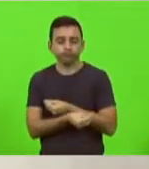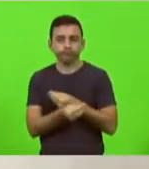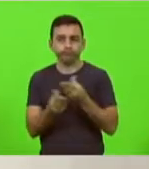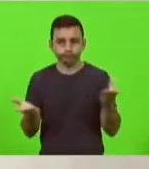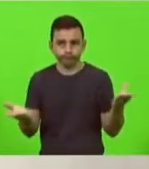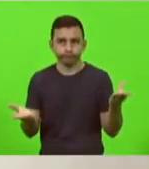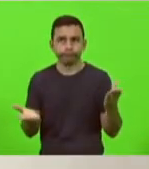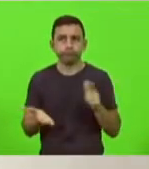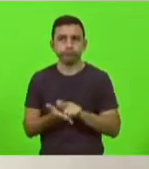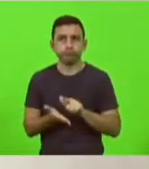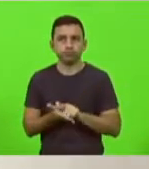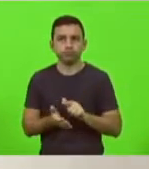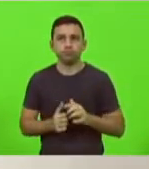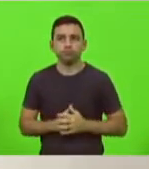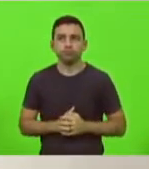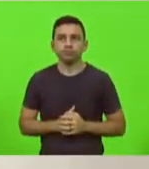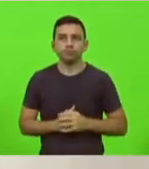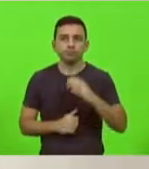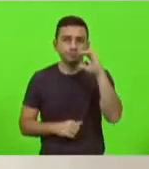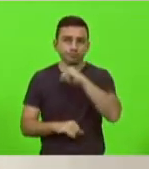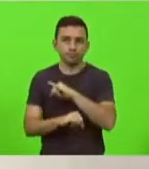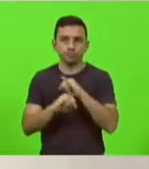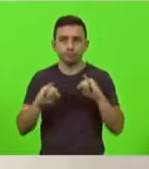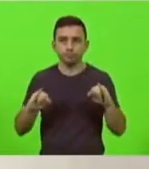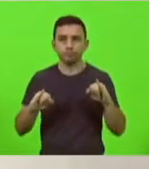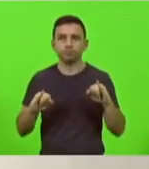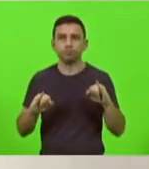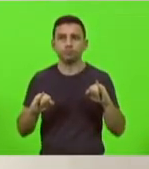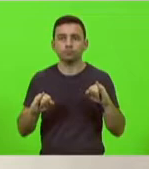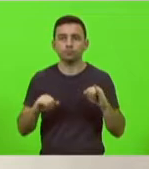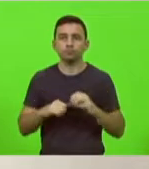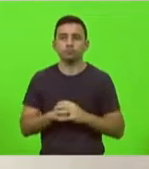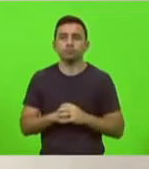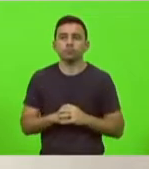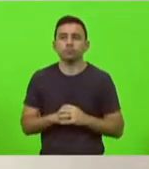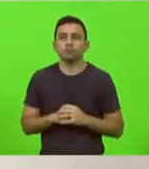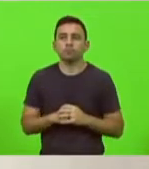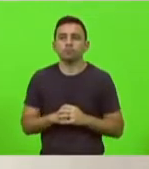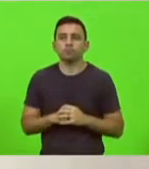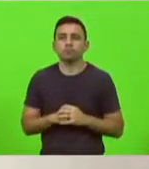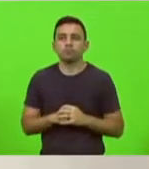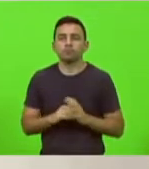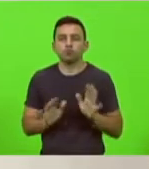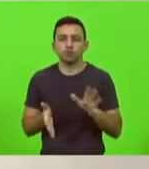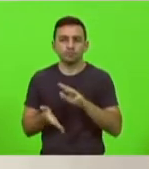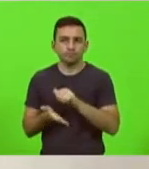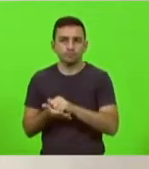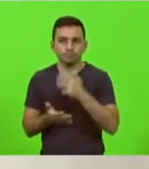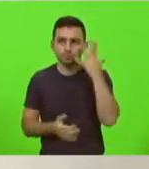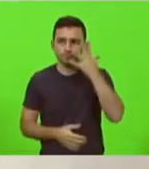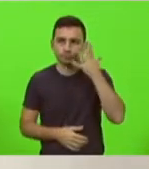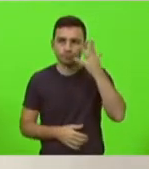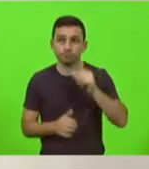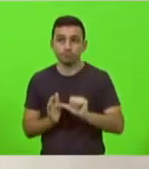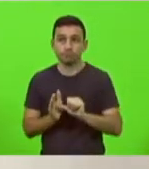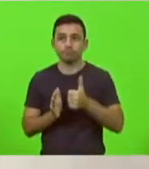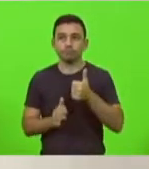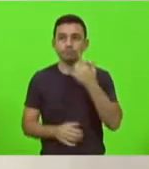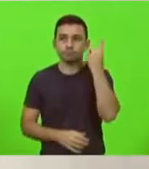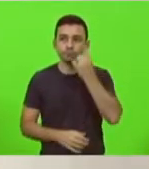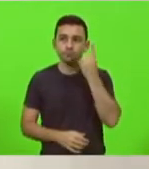do expediente. Breves comunicações. Inscrito para falar, em primeiro lugar, o